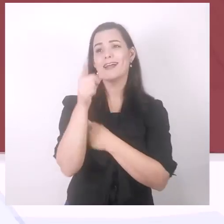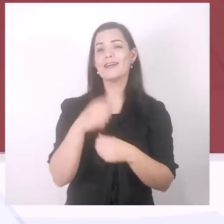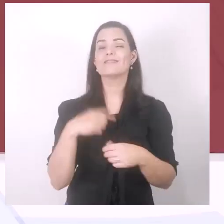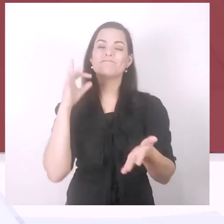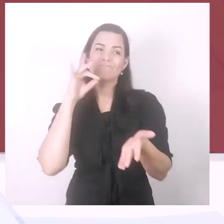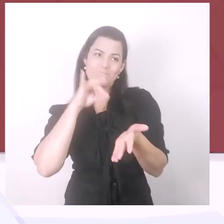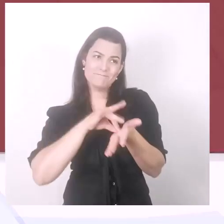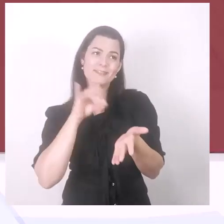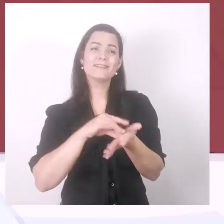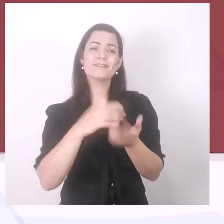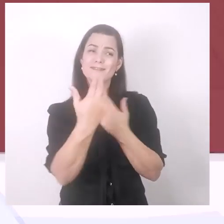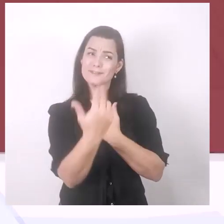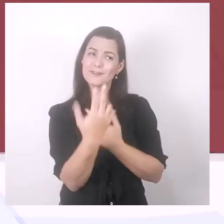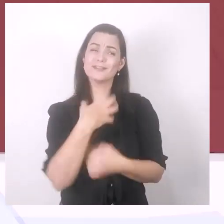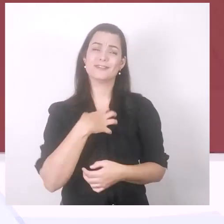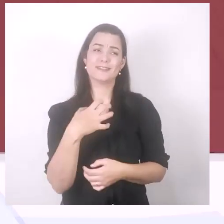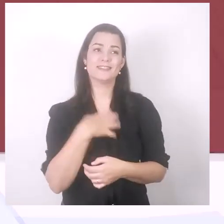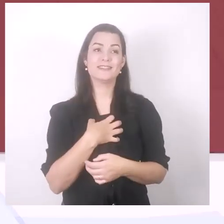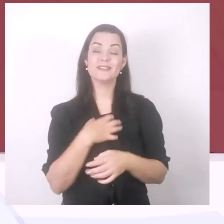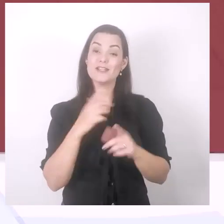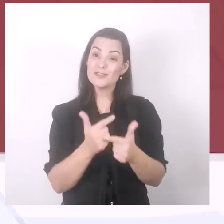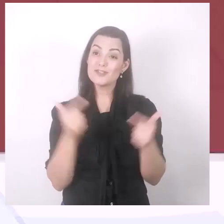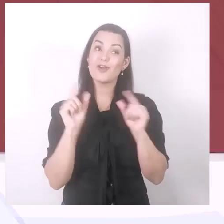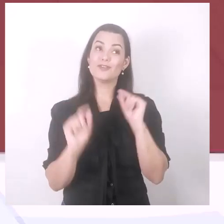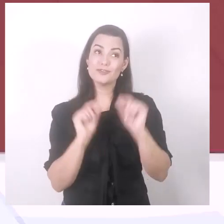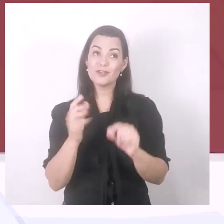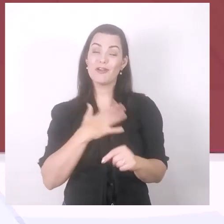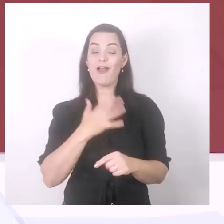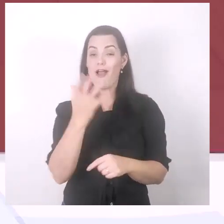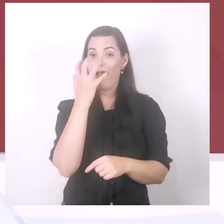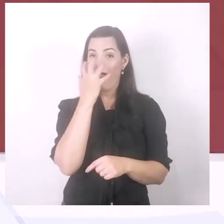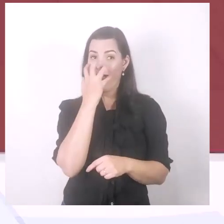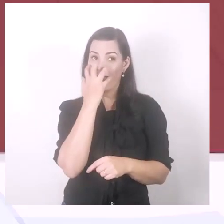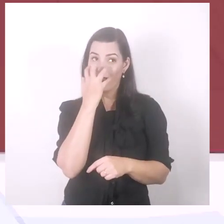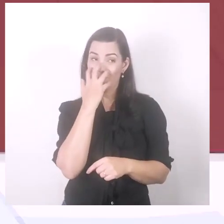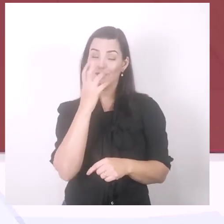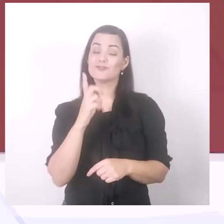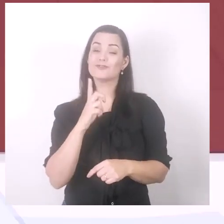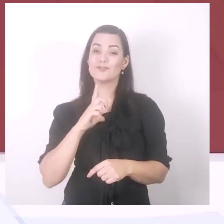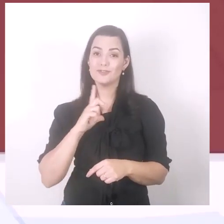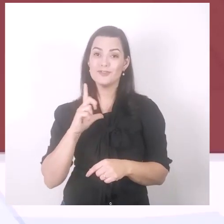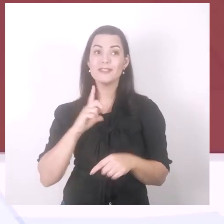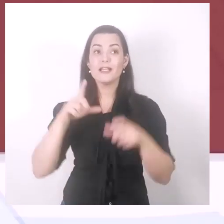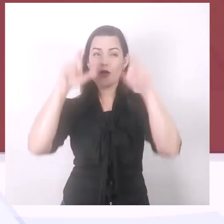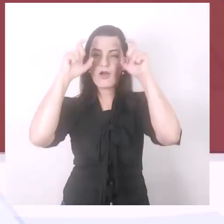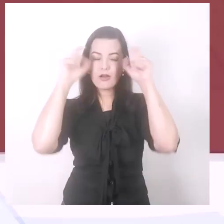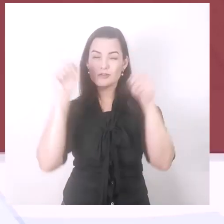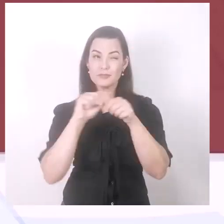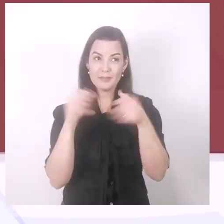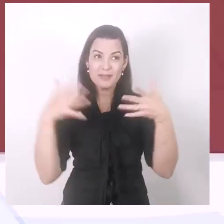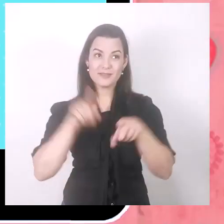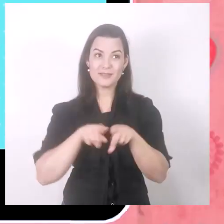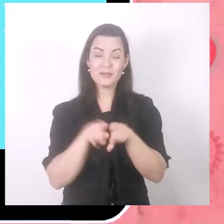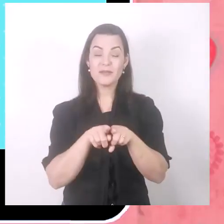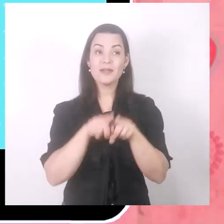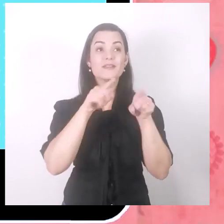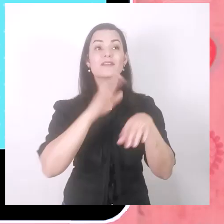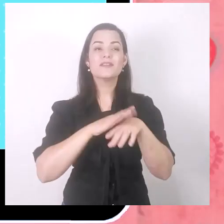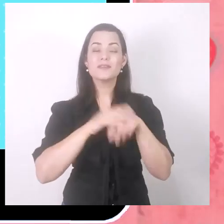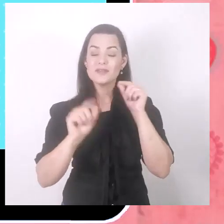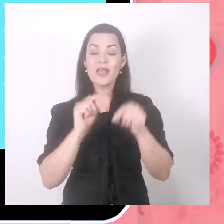fale, Dora. A sorte é que eu tenho o pelúcio e os óculos mágicos. E você? O que você tem feito? Estou